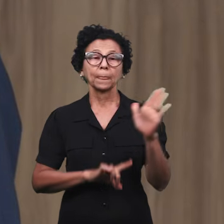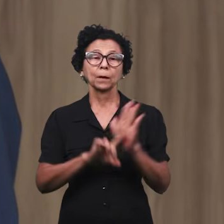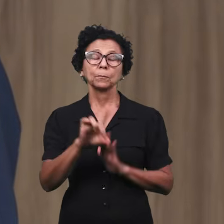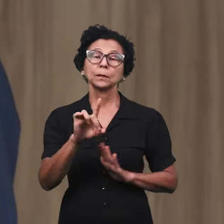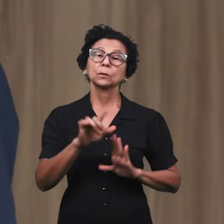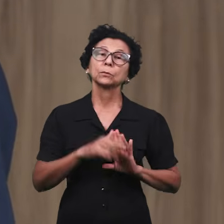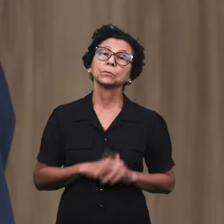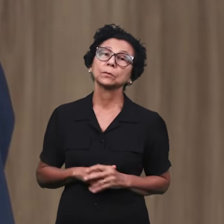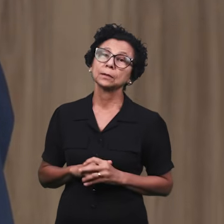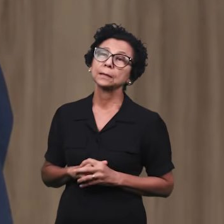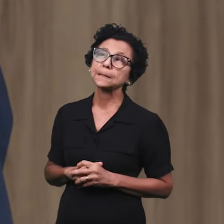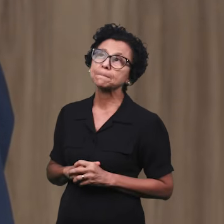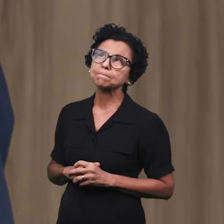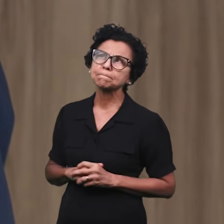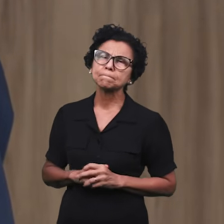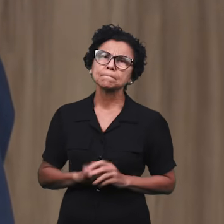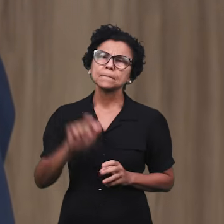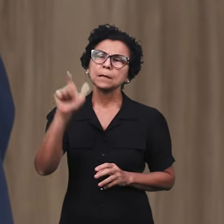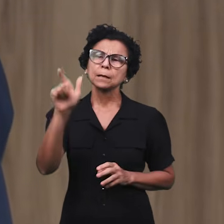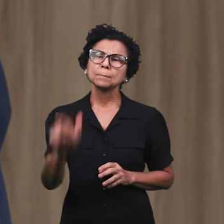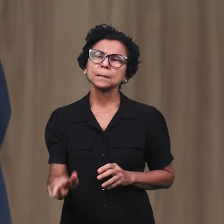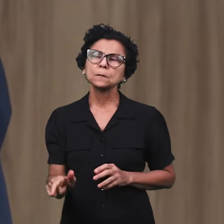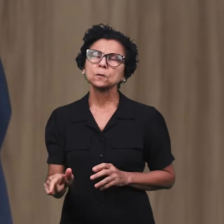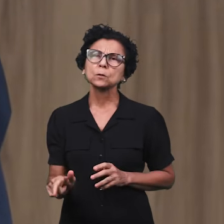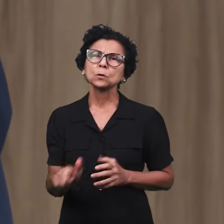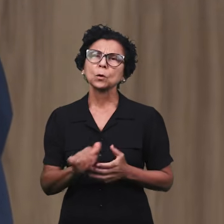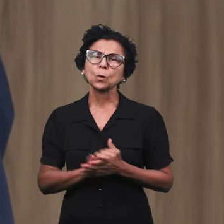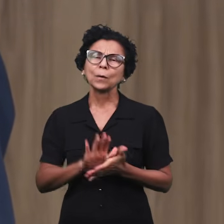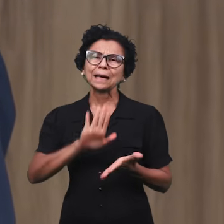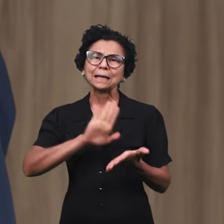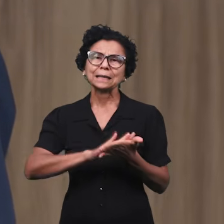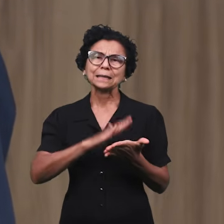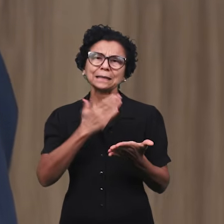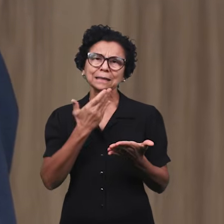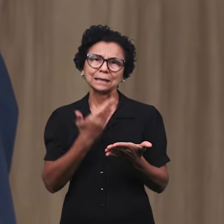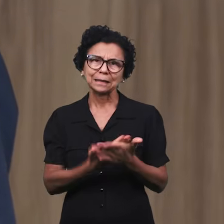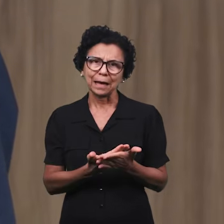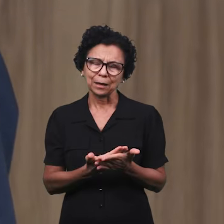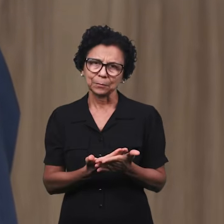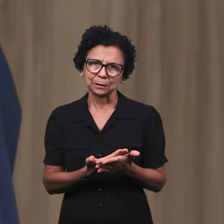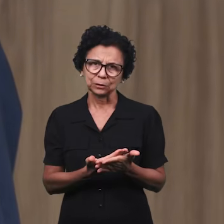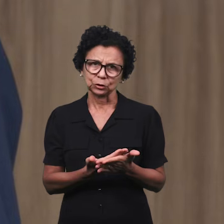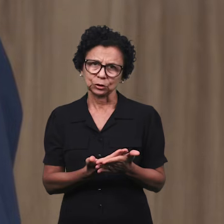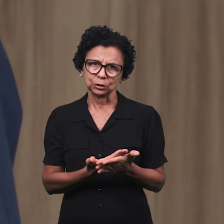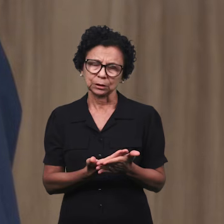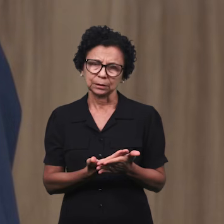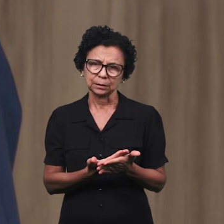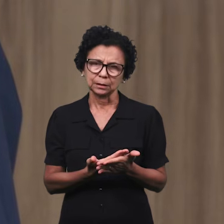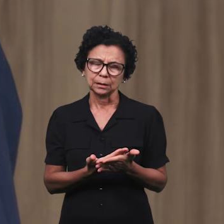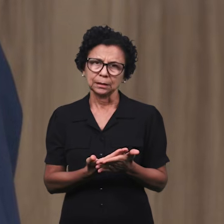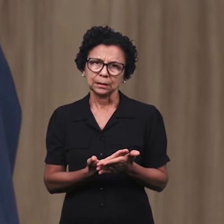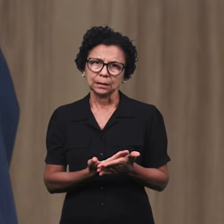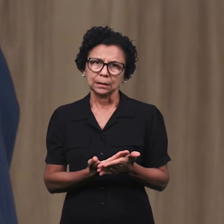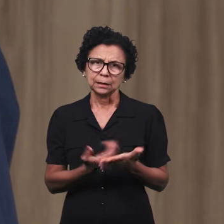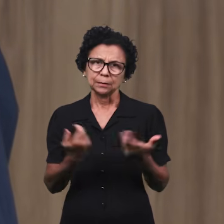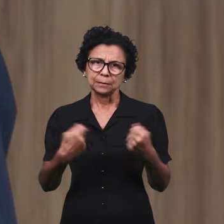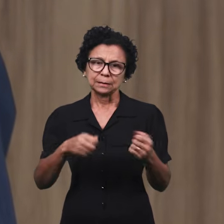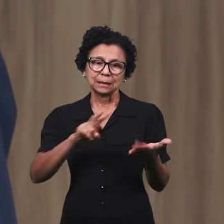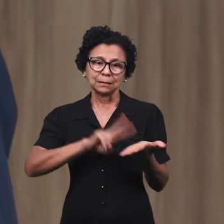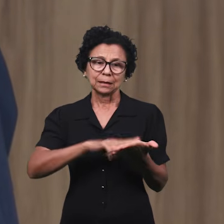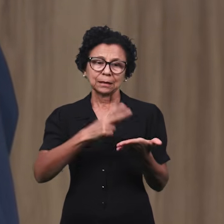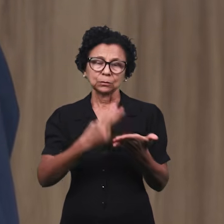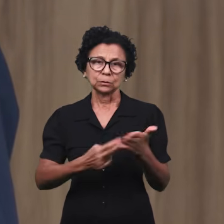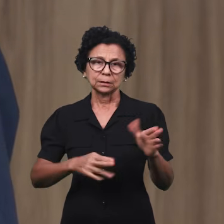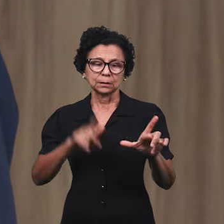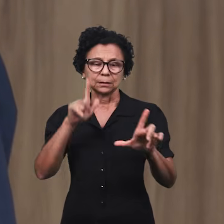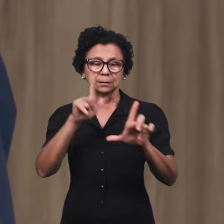intérprete precisa traduzir literalmente o que está sendo dito, ou ele pode fazer algumas adaptações para poder melhorar um